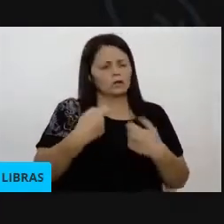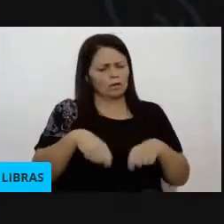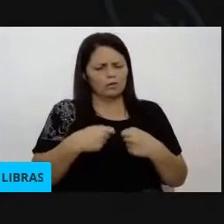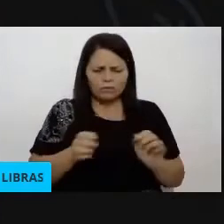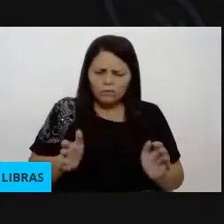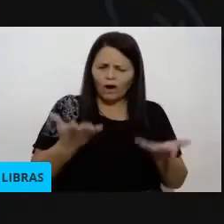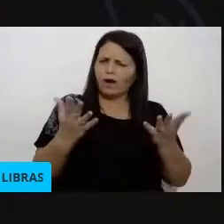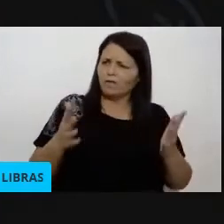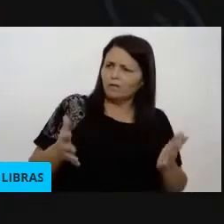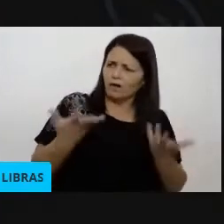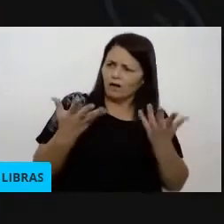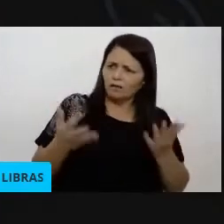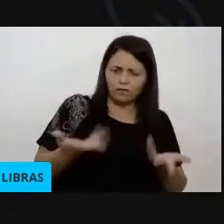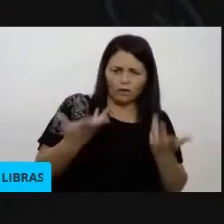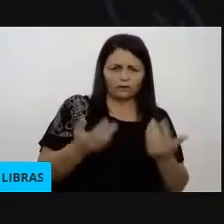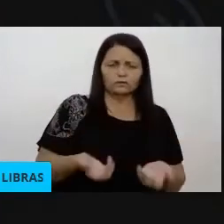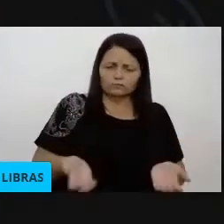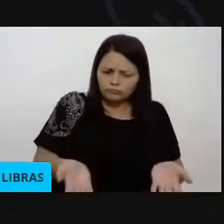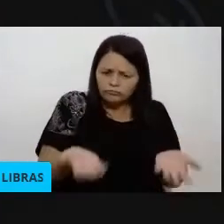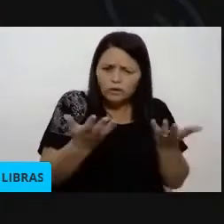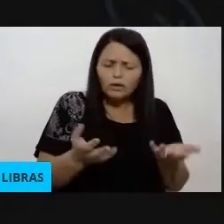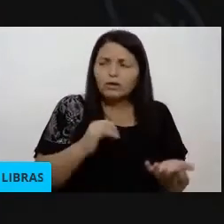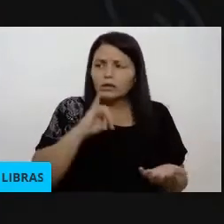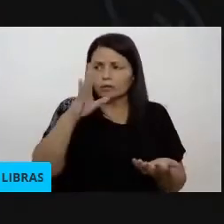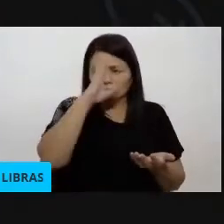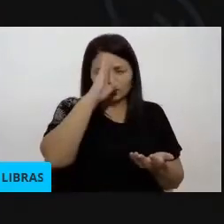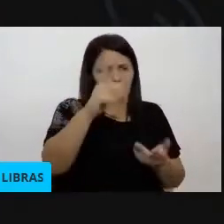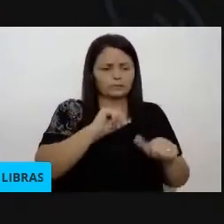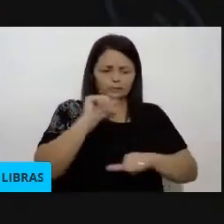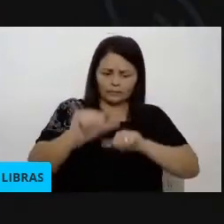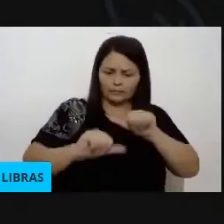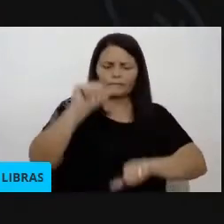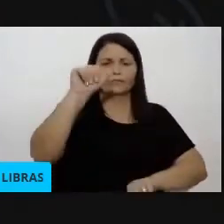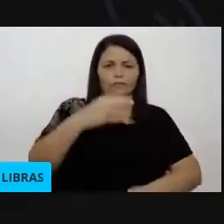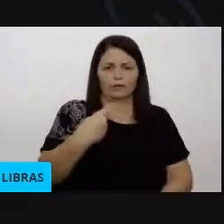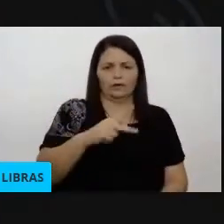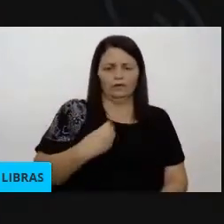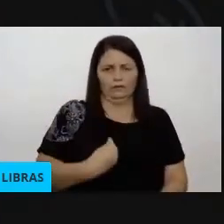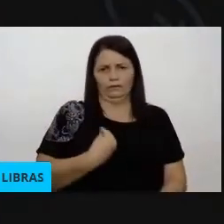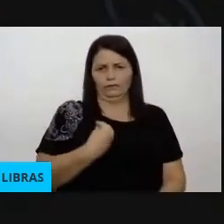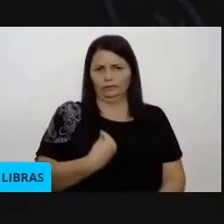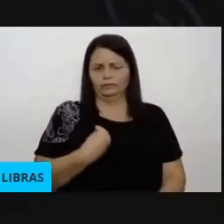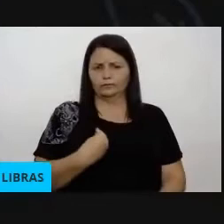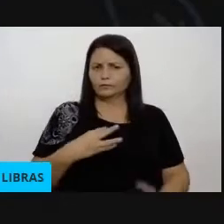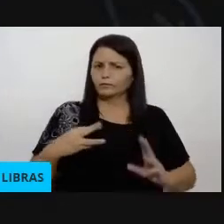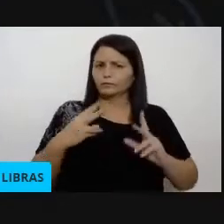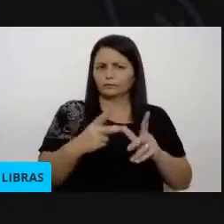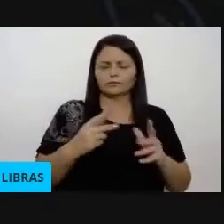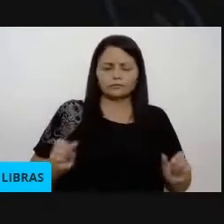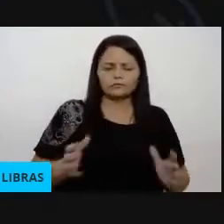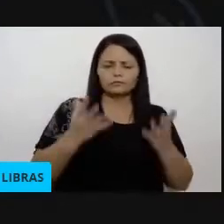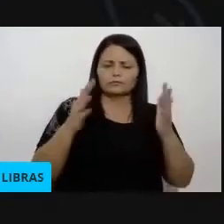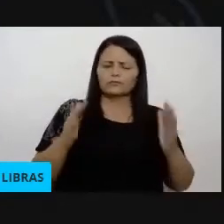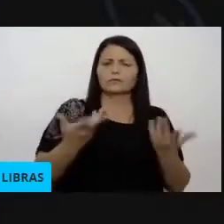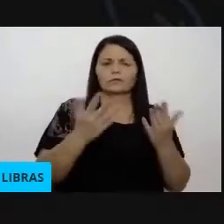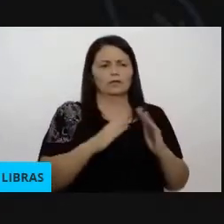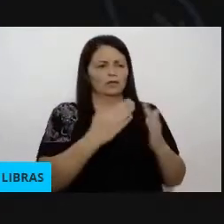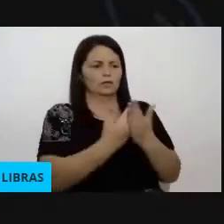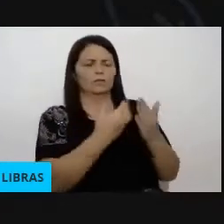estimular, que é fundamental para mudar a história de vida, e aí toda a fonte de estimulação é a escola, ela